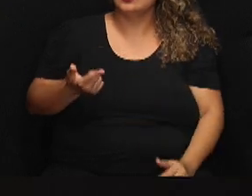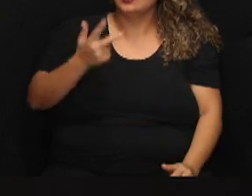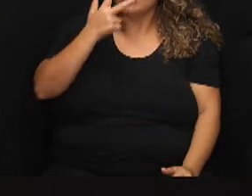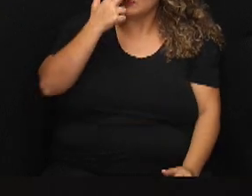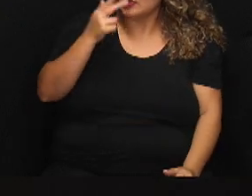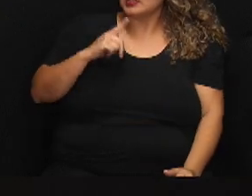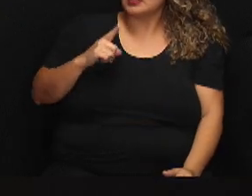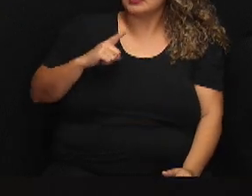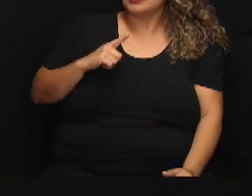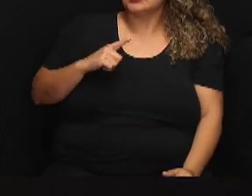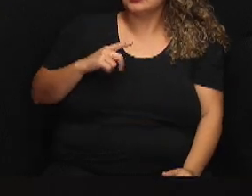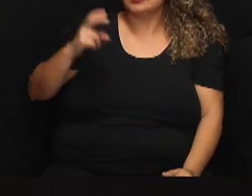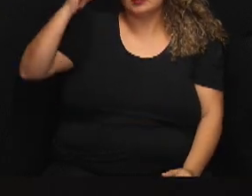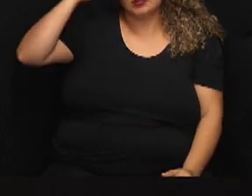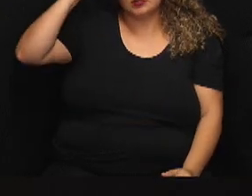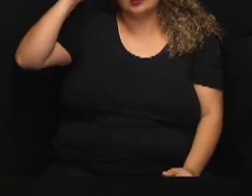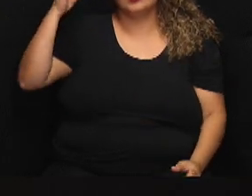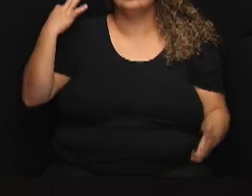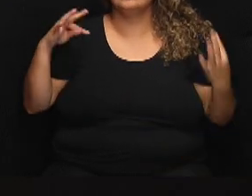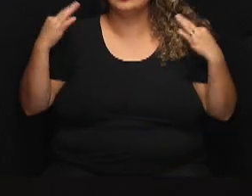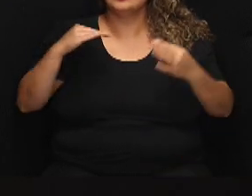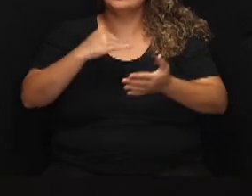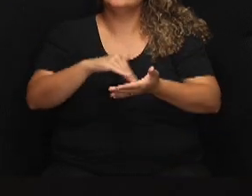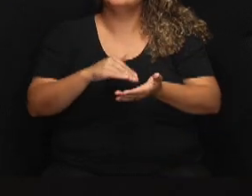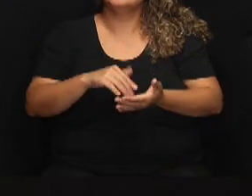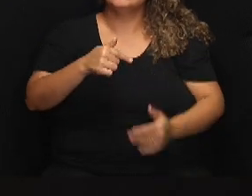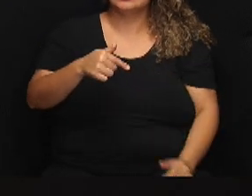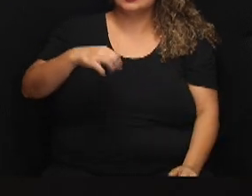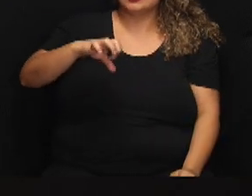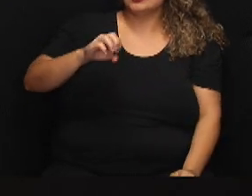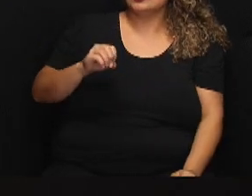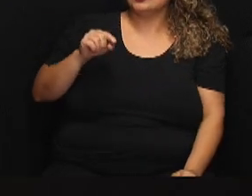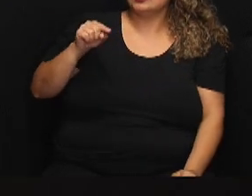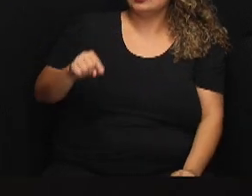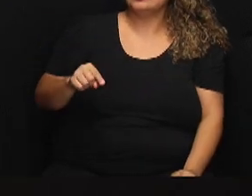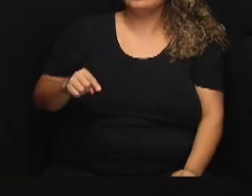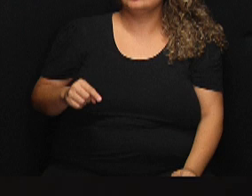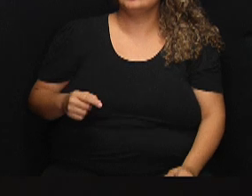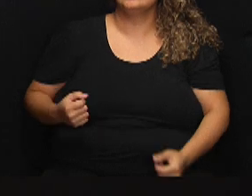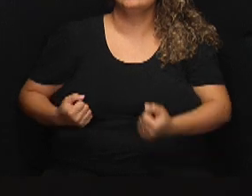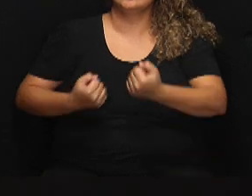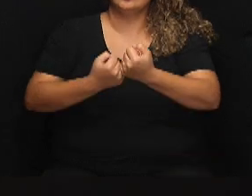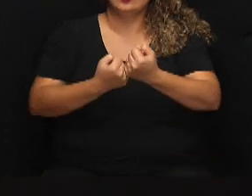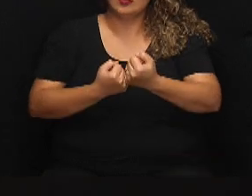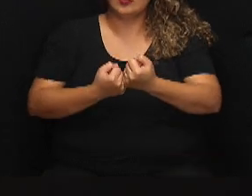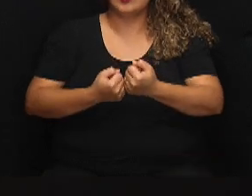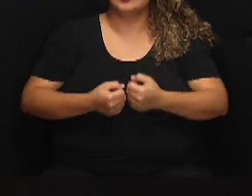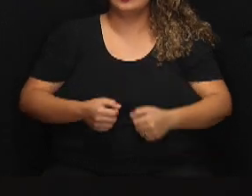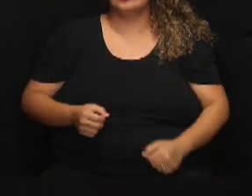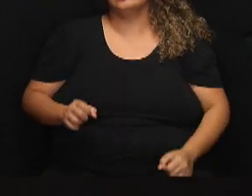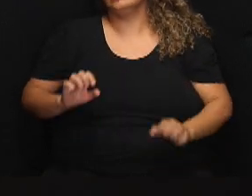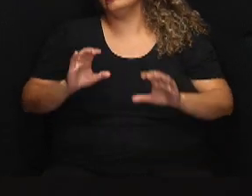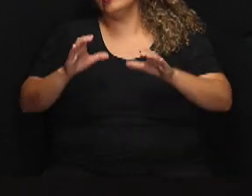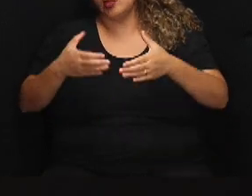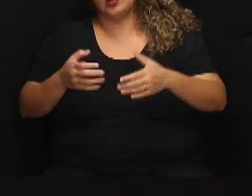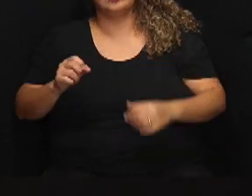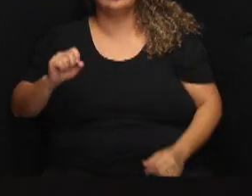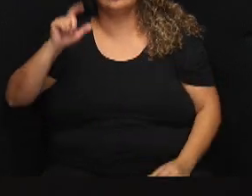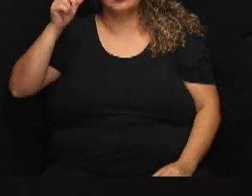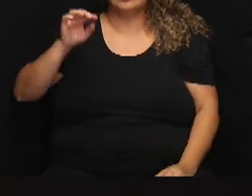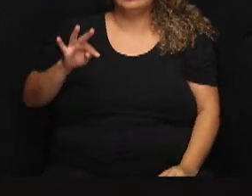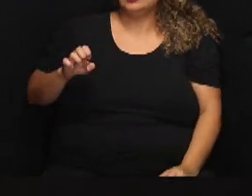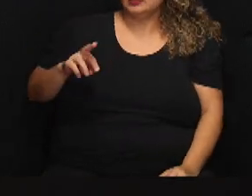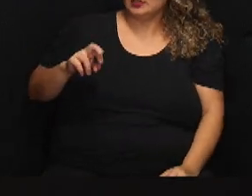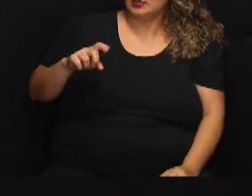Municipal de Cultura e Turismo, 790 mil para o apoio de eventos culturais comunitários, como festivais Teresa de Benguela,